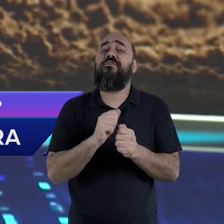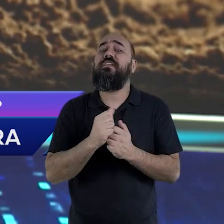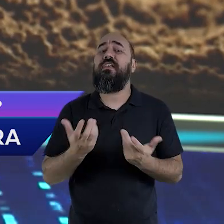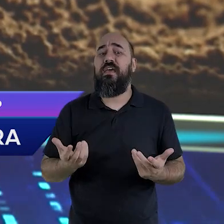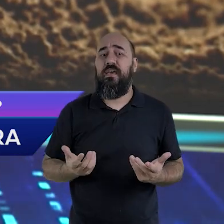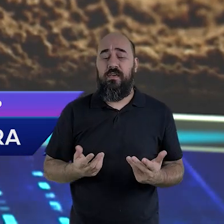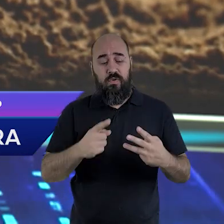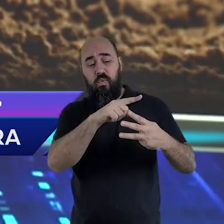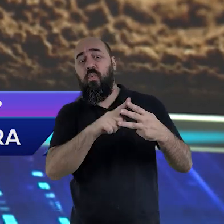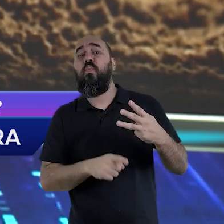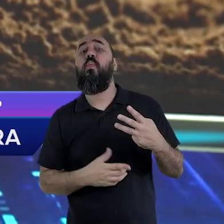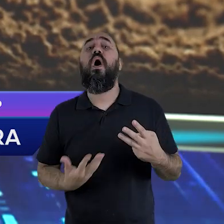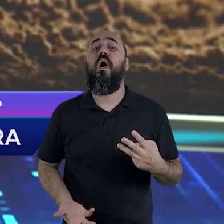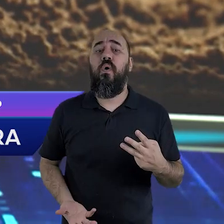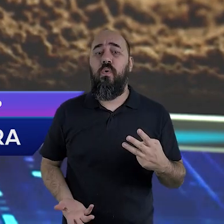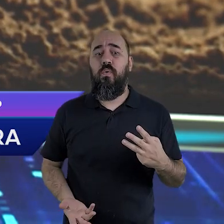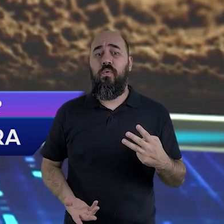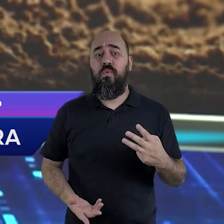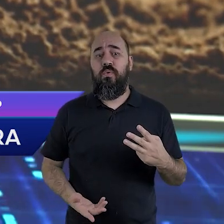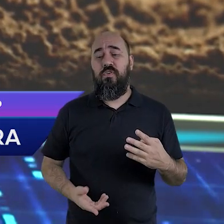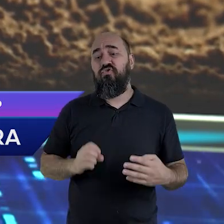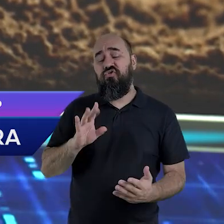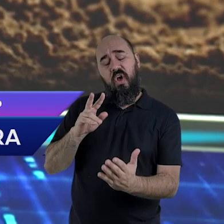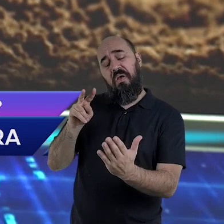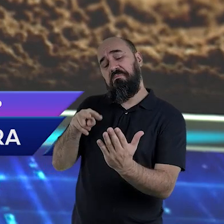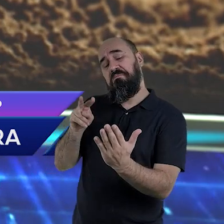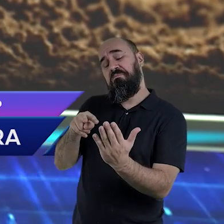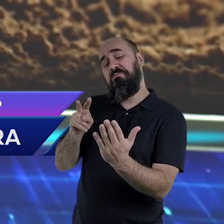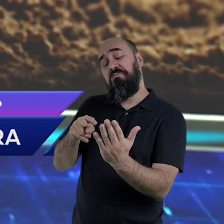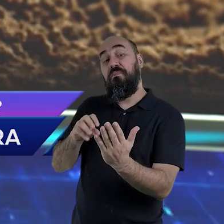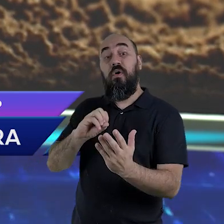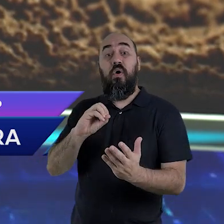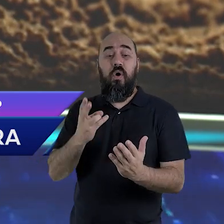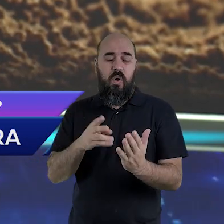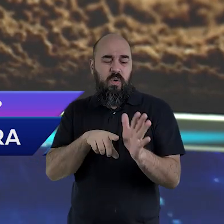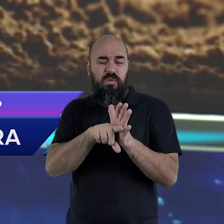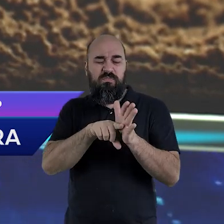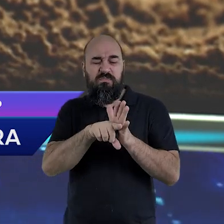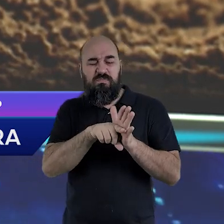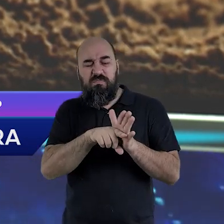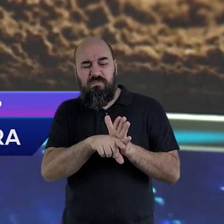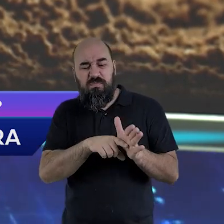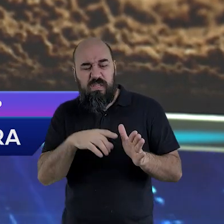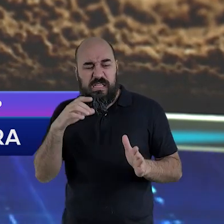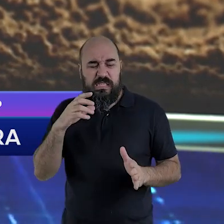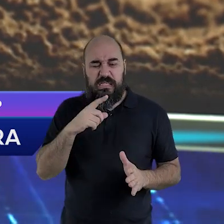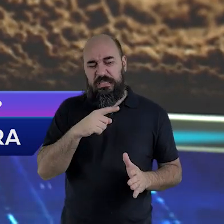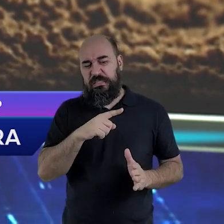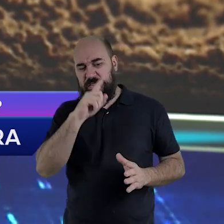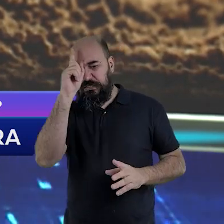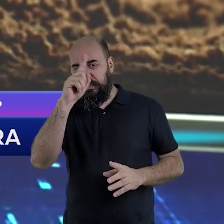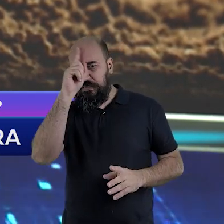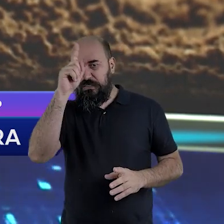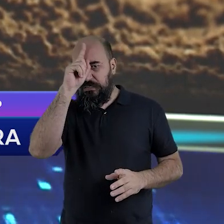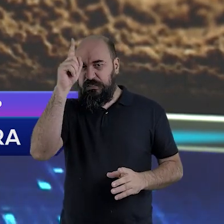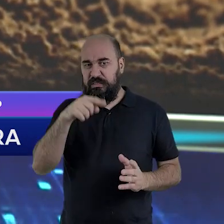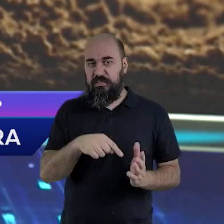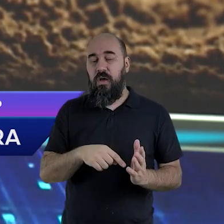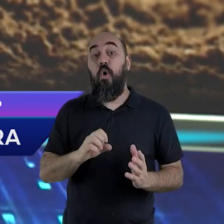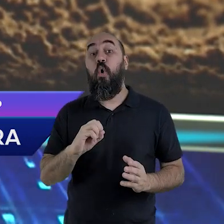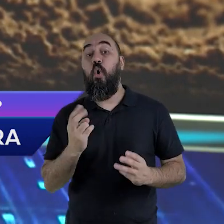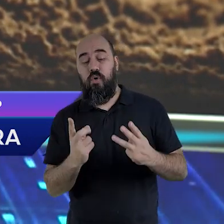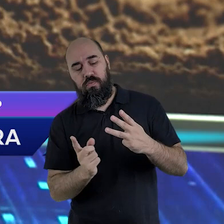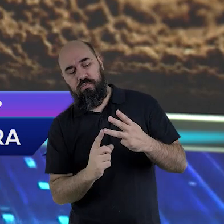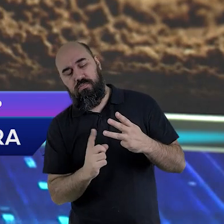há muita confusão no mundo, saiba que esta confusão foi causada pelo próprio homem, não por Deus. Porque a